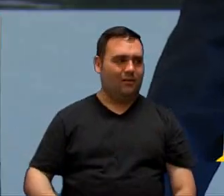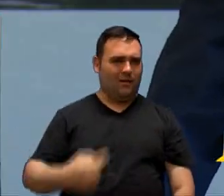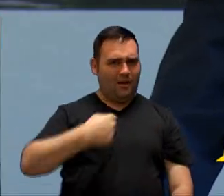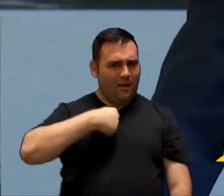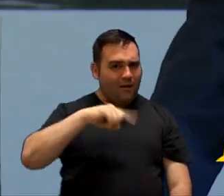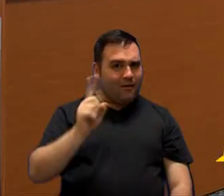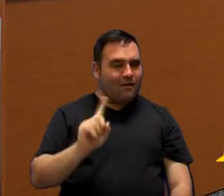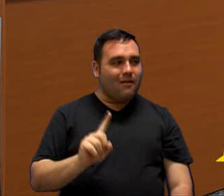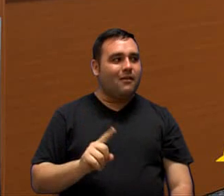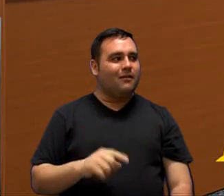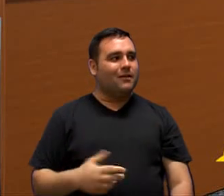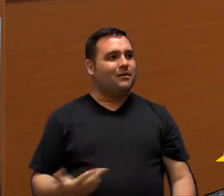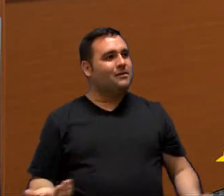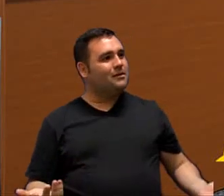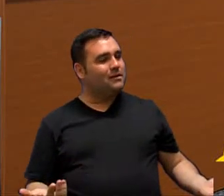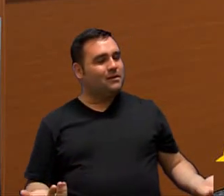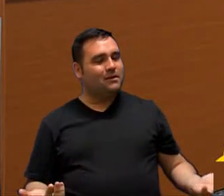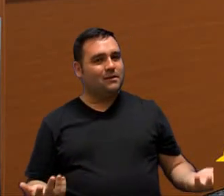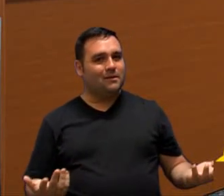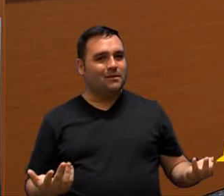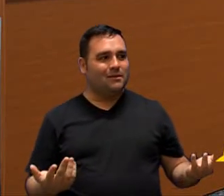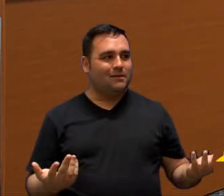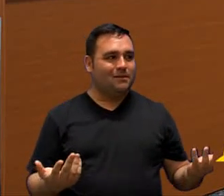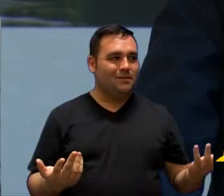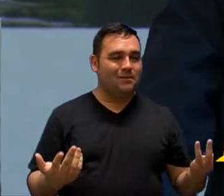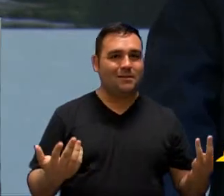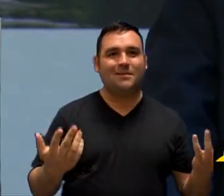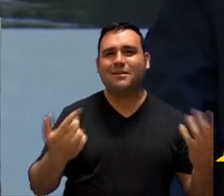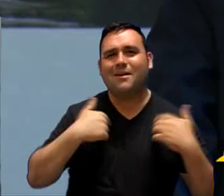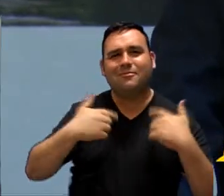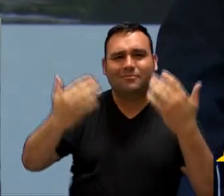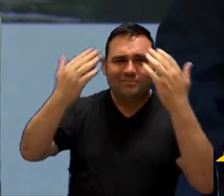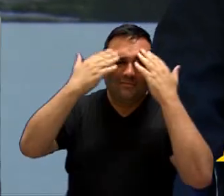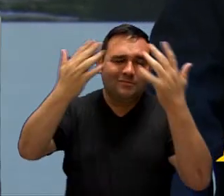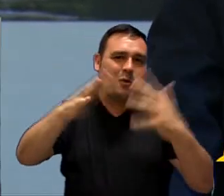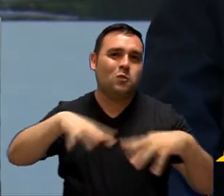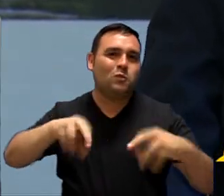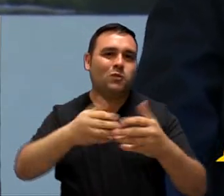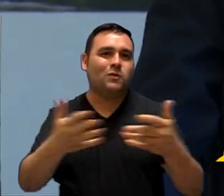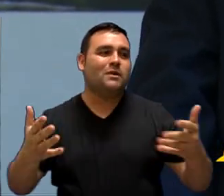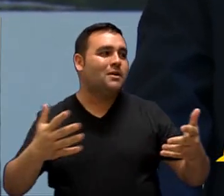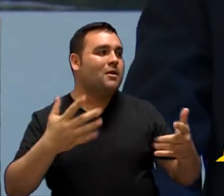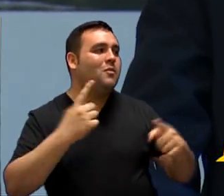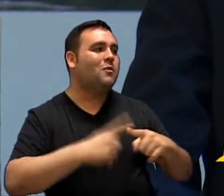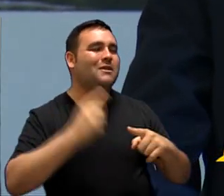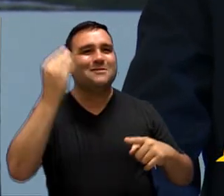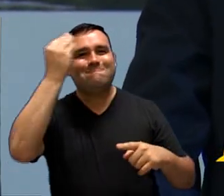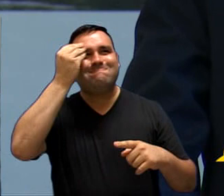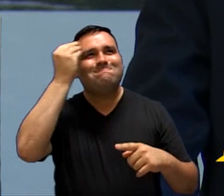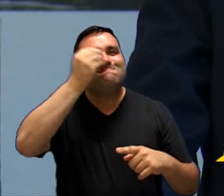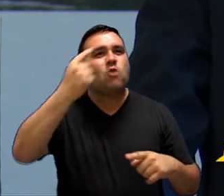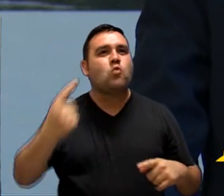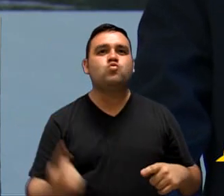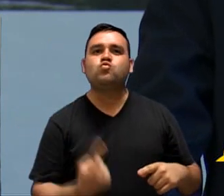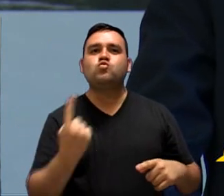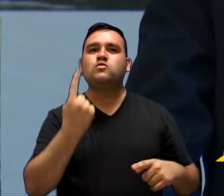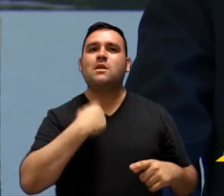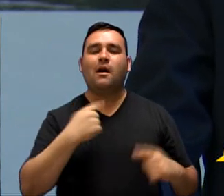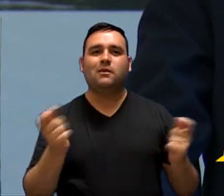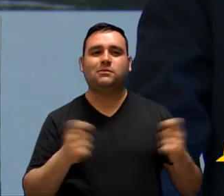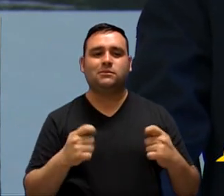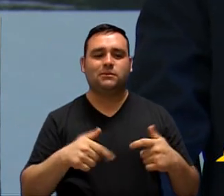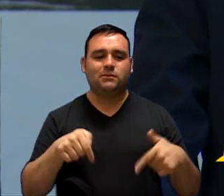Eu não. Tá. Gente, eu tenho tudo a agradecer a vocês. É uma experiência única que qualquer que eu pude ter